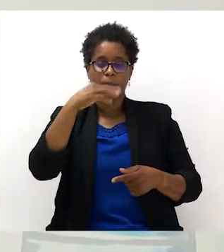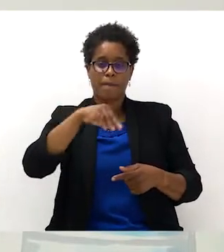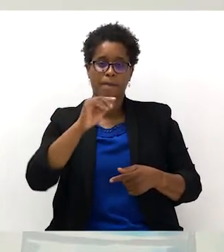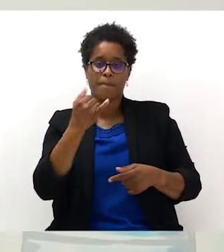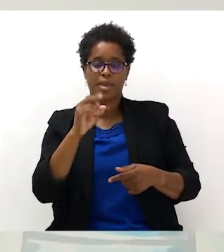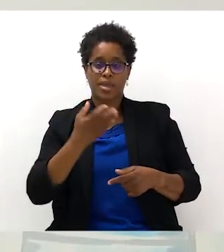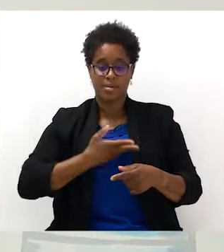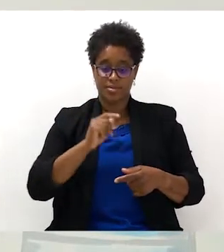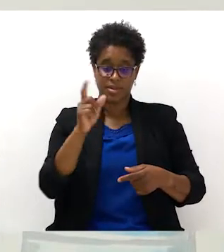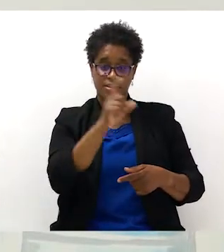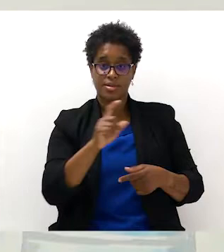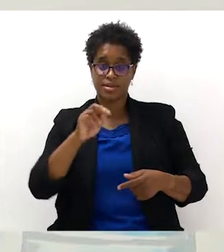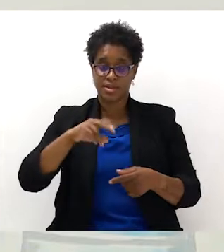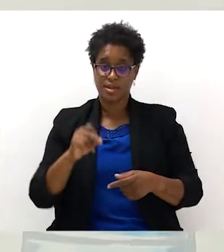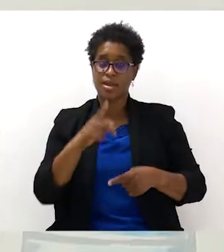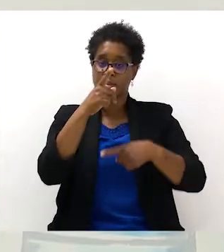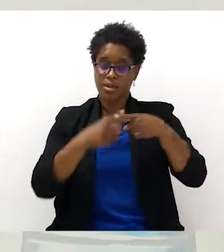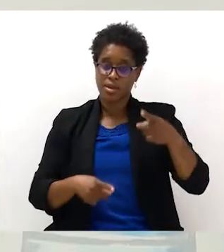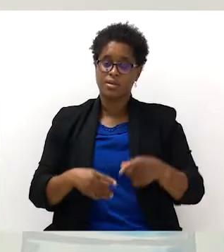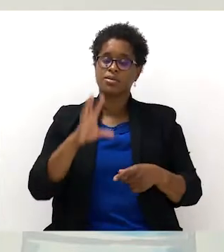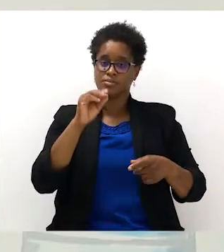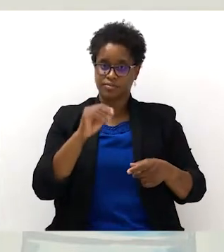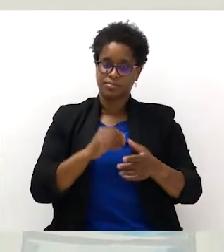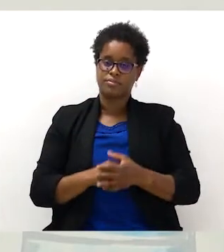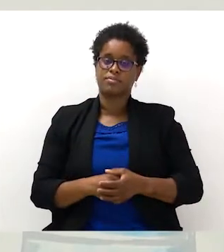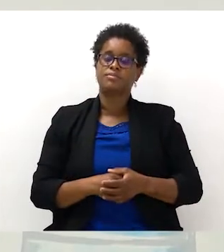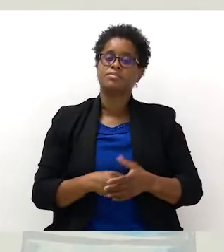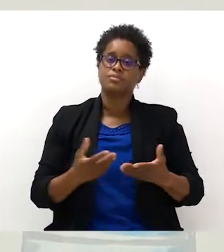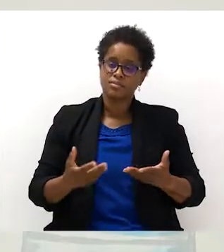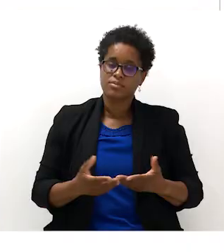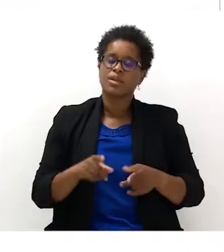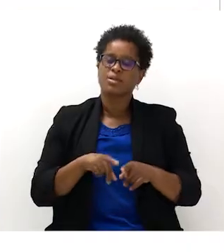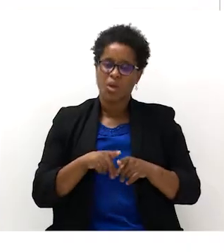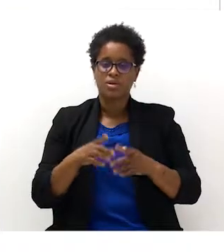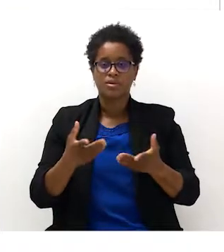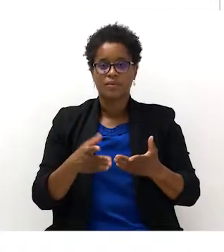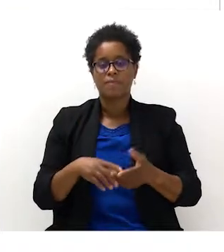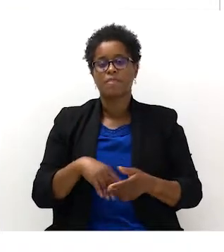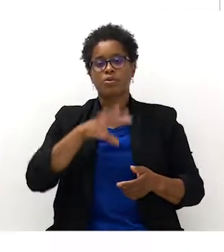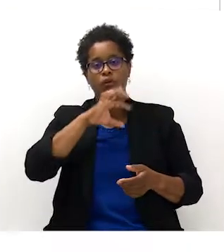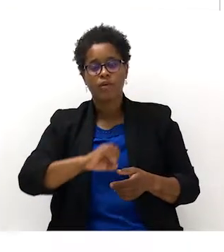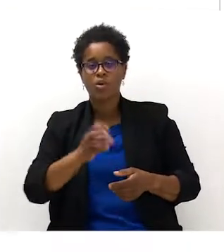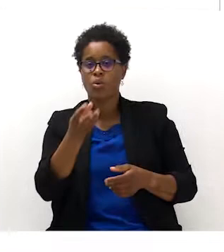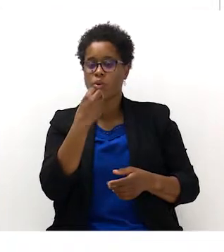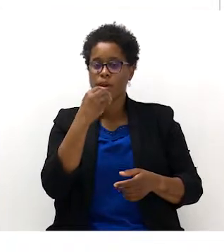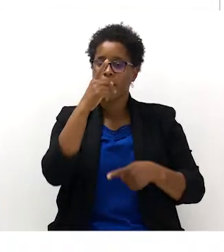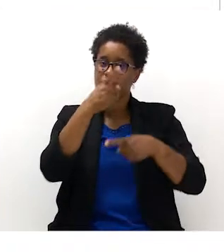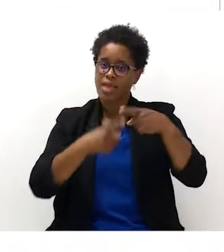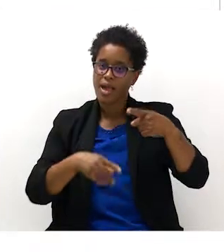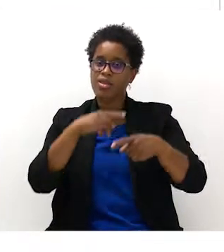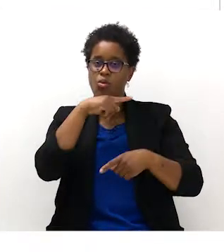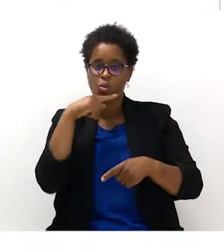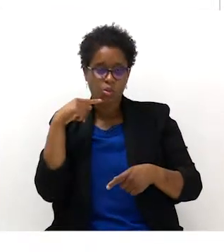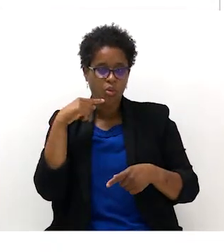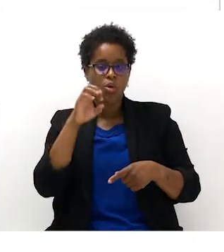meia dezena, por exemplo, porque é metade de 10, não é? Então, semelhante, os filhos comeram a metade do